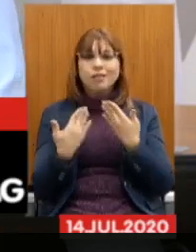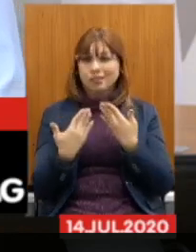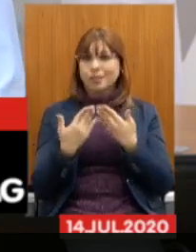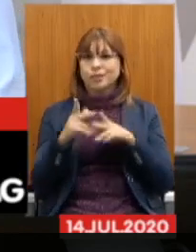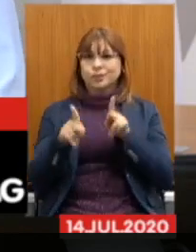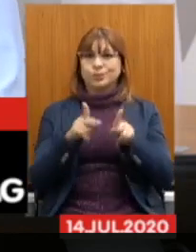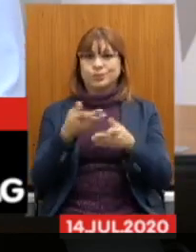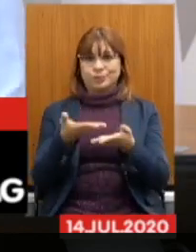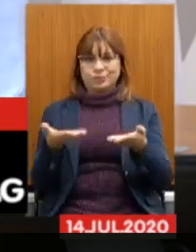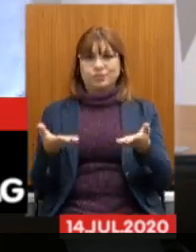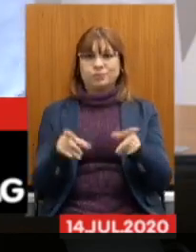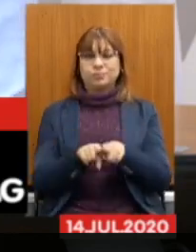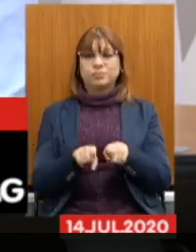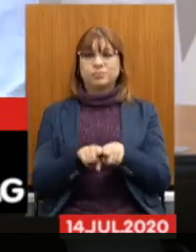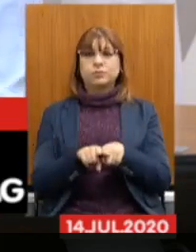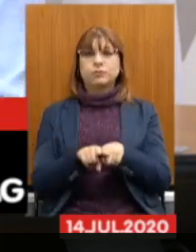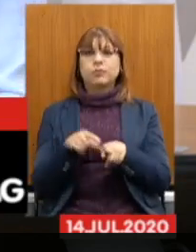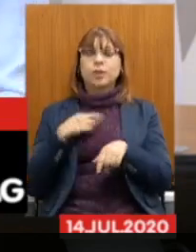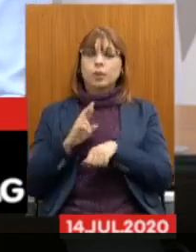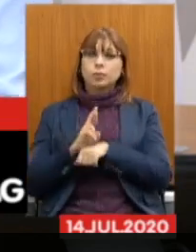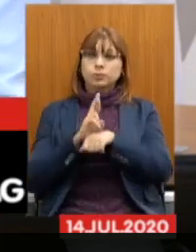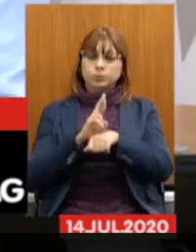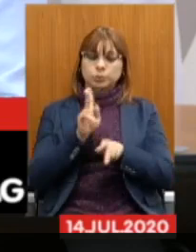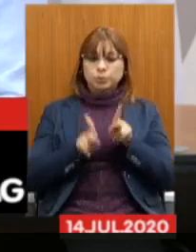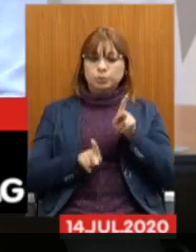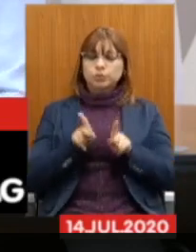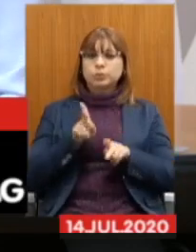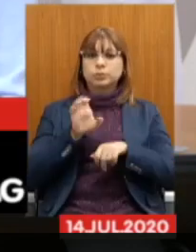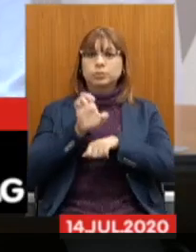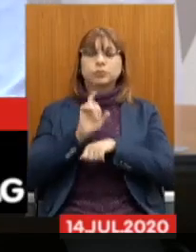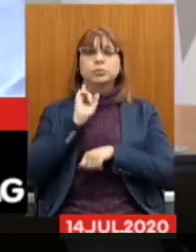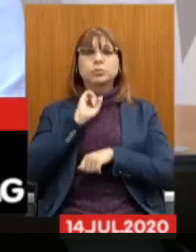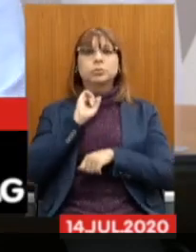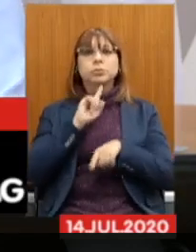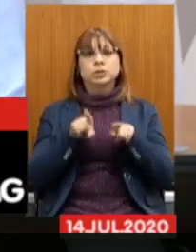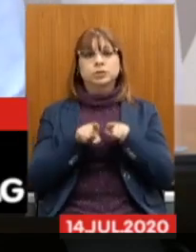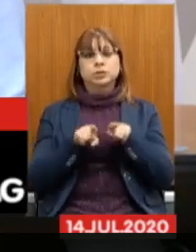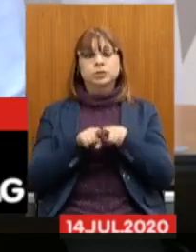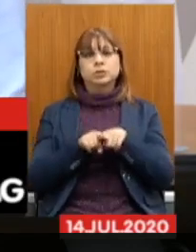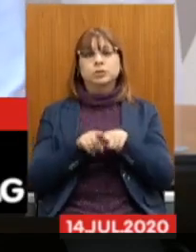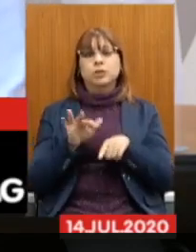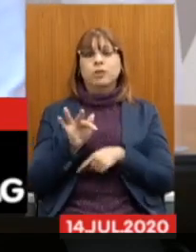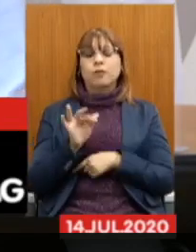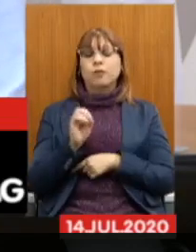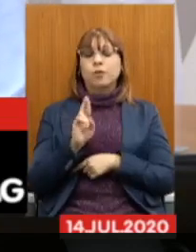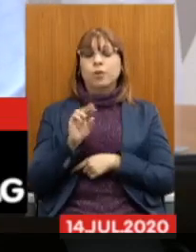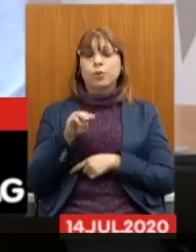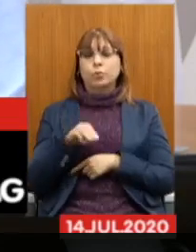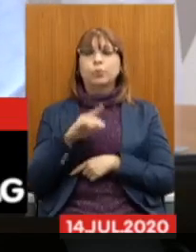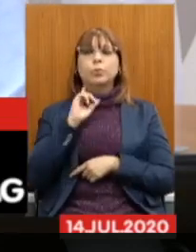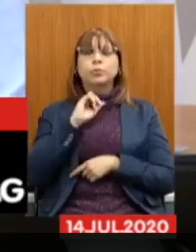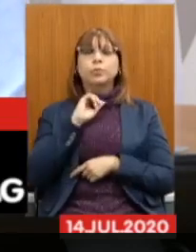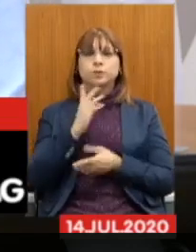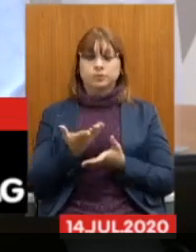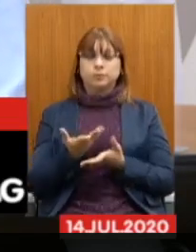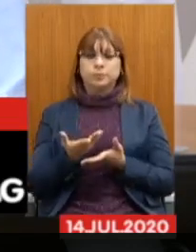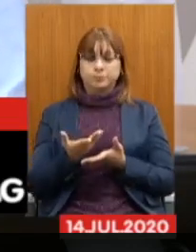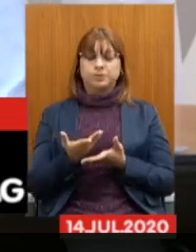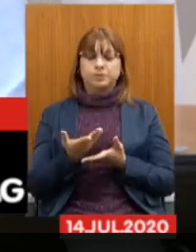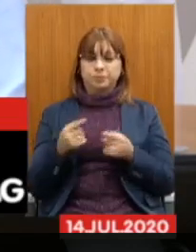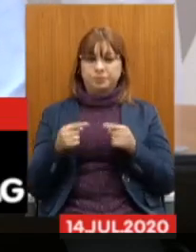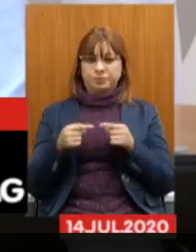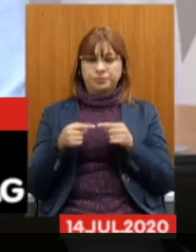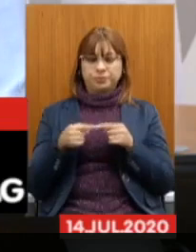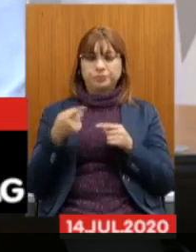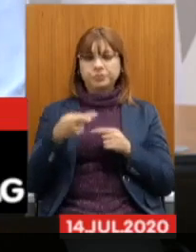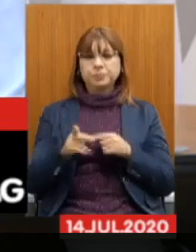Represento aqui os procuradores do Estado de Minas Gerais e o Fórum Mineiro de Carreiras Típicas de Estado.